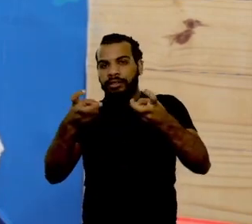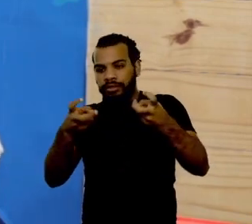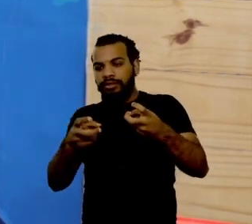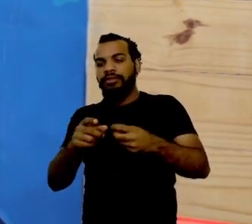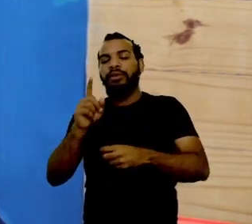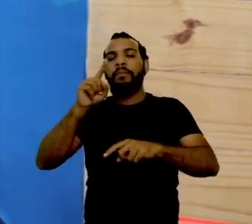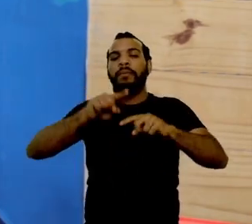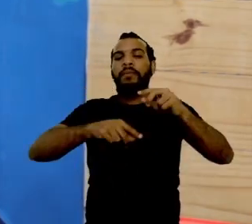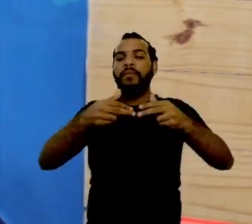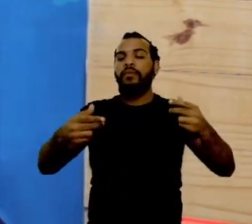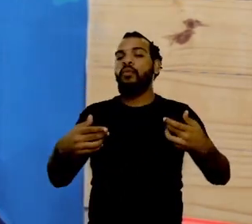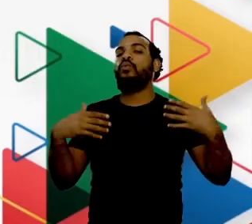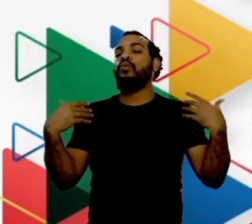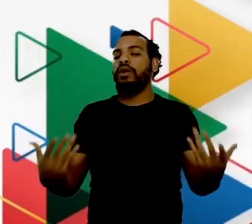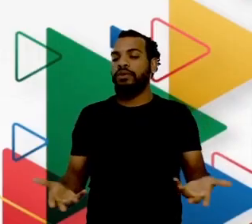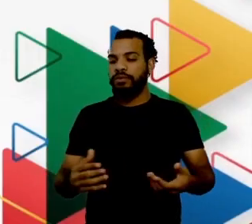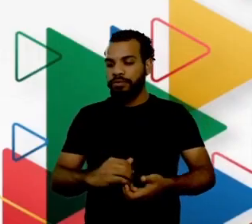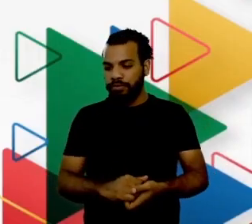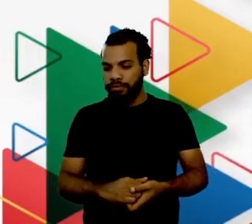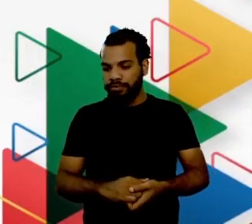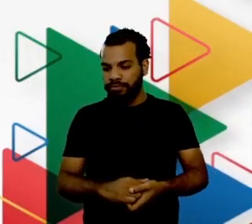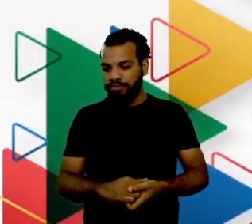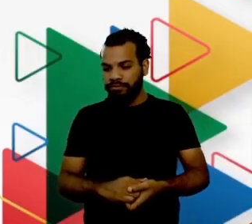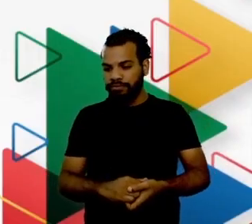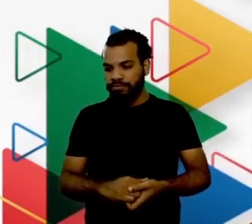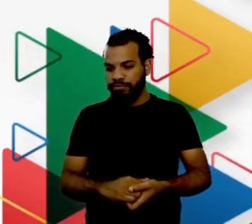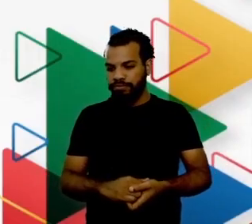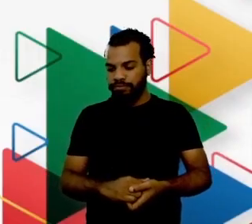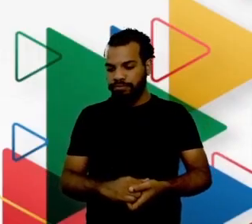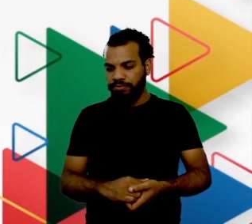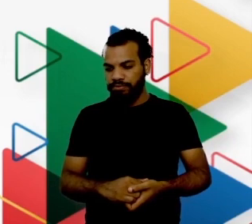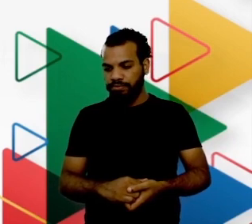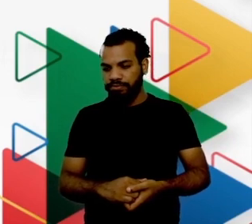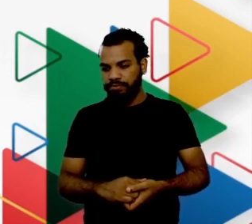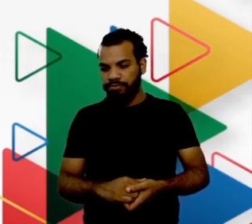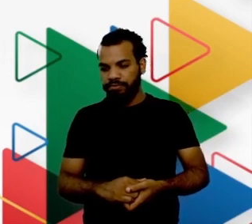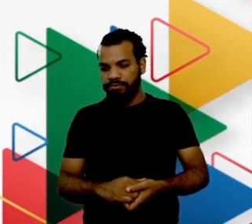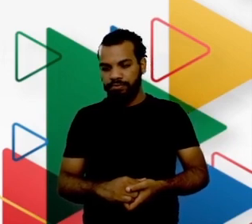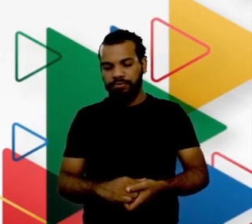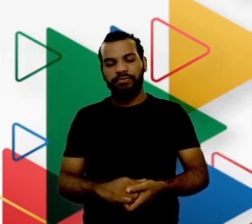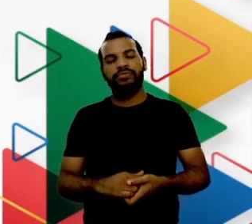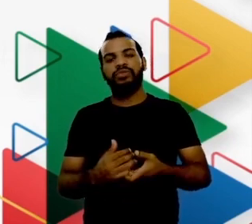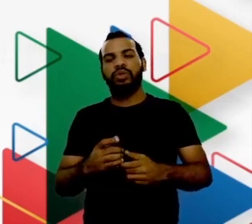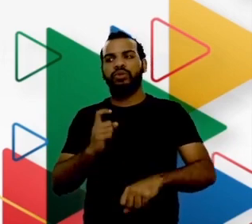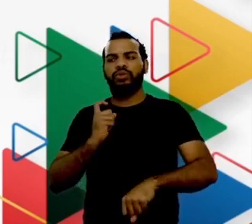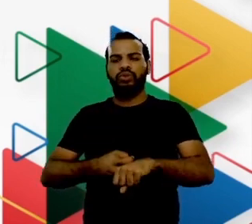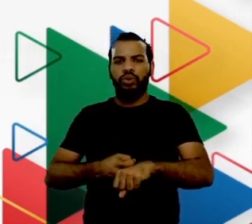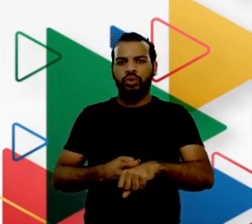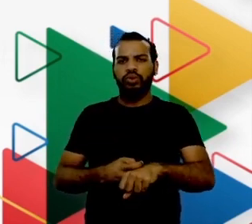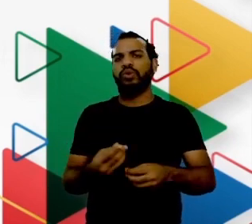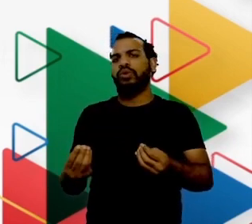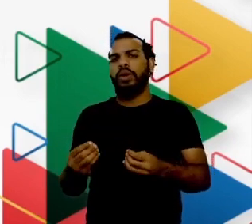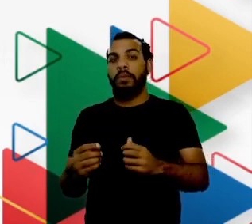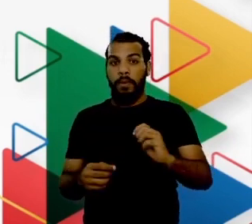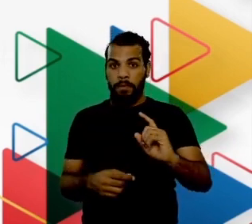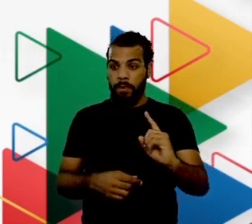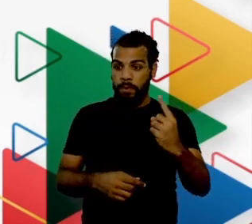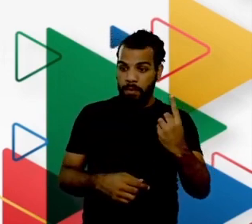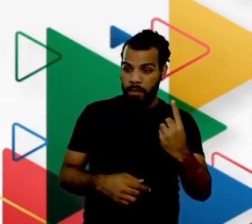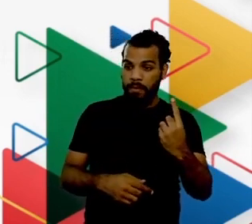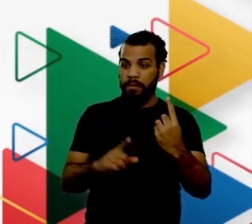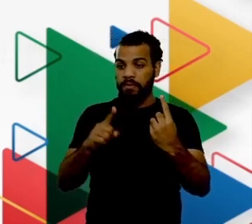os materiais. Vamos abordar a dilatação térmica dos sólidos. E a primeira é